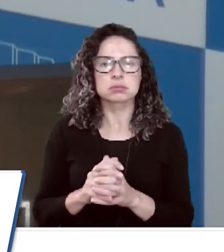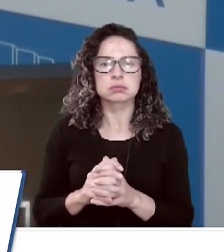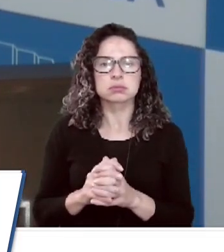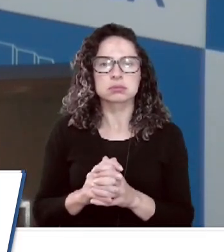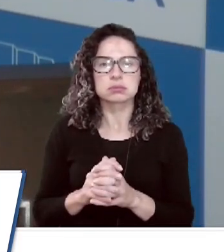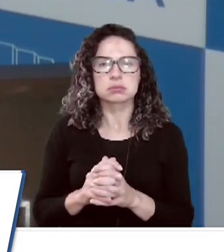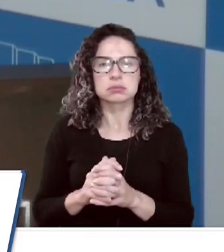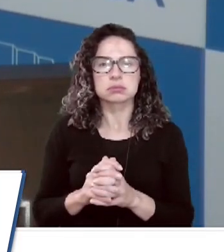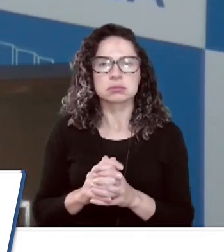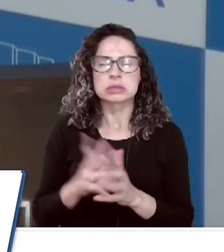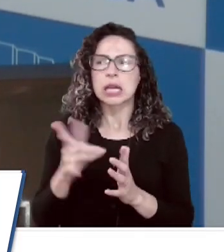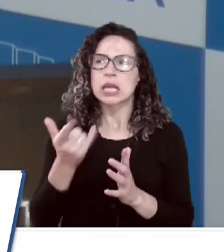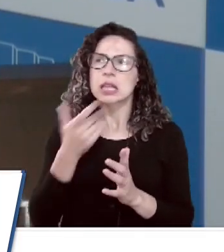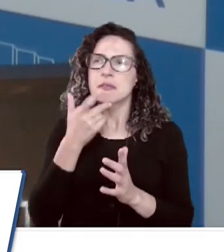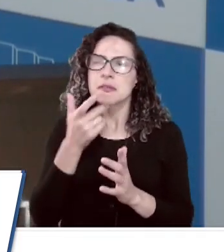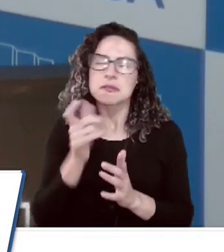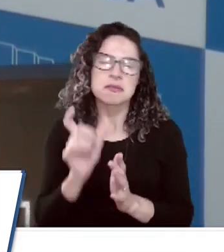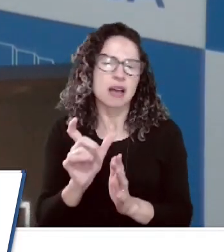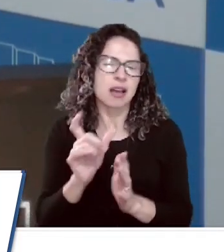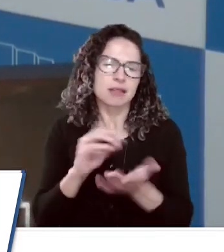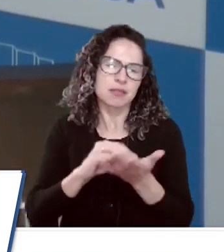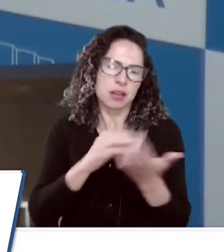essa pronúncia irresponsável